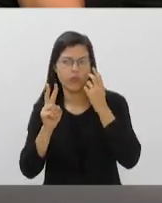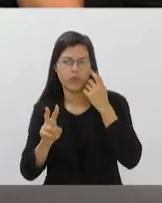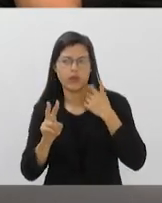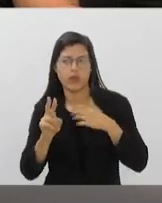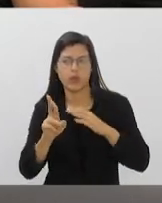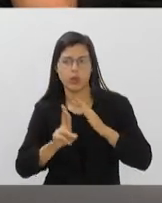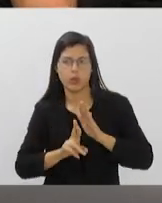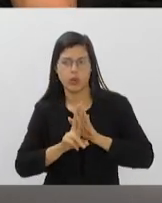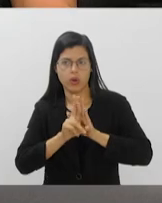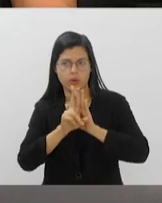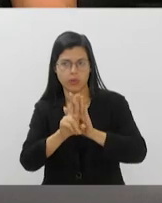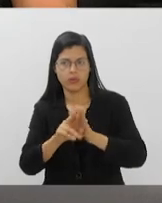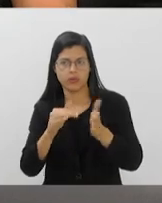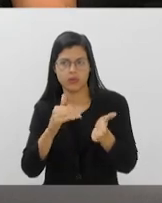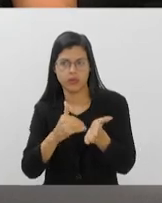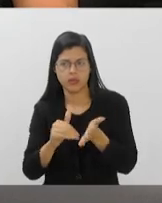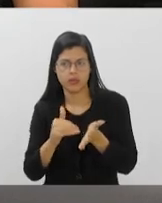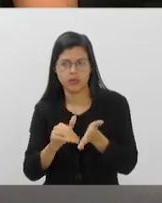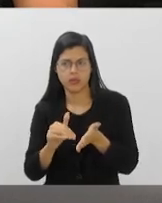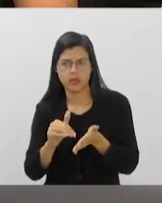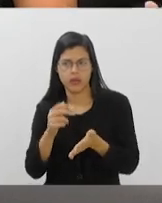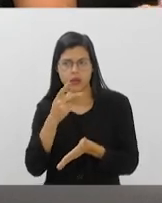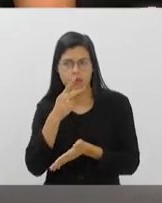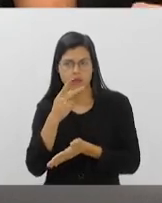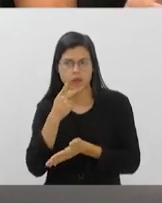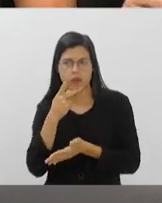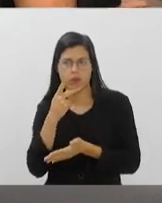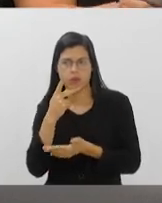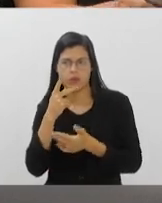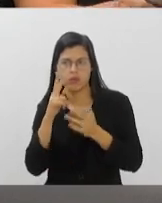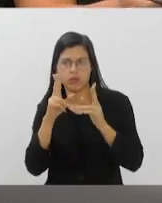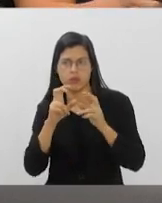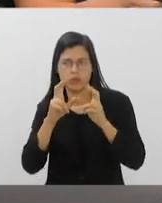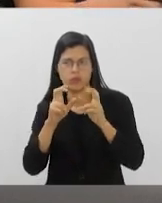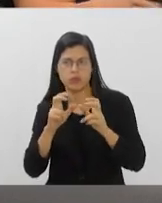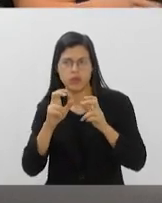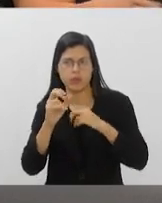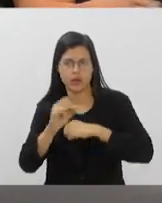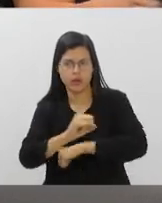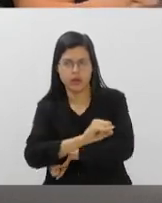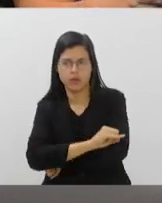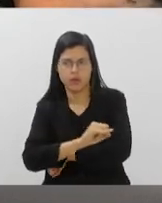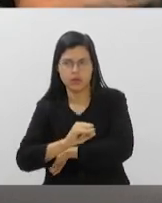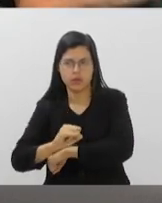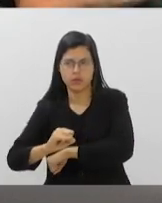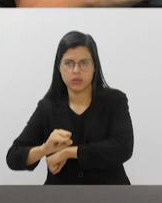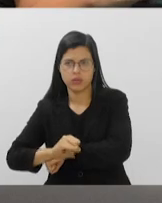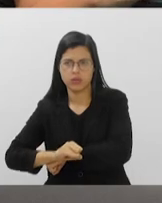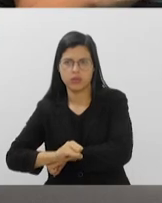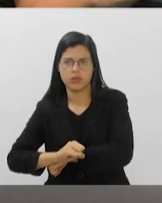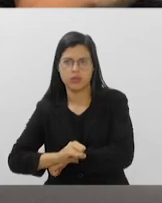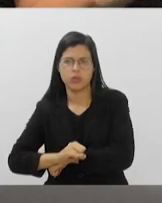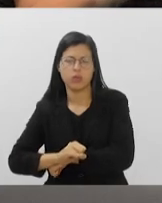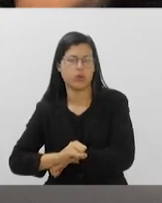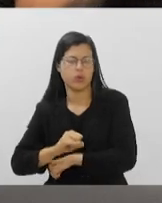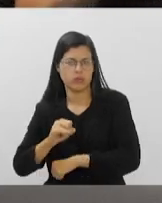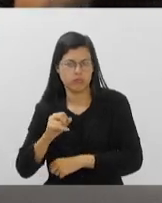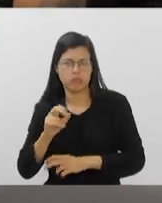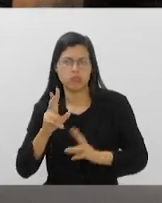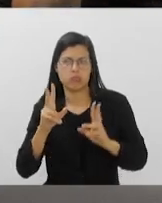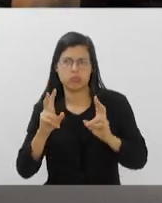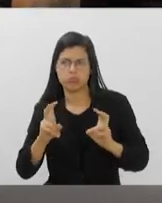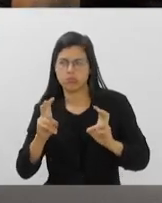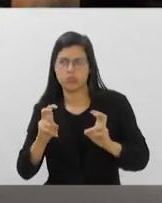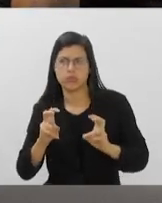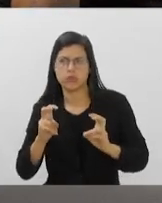representante da secretaria falou muito sobre questões de infraestrutura né vários pontos foram colocados